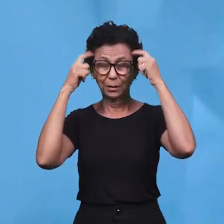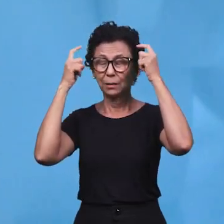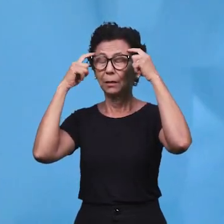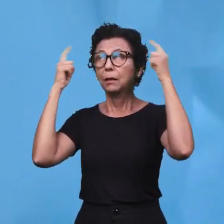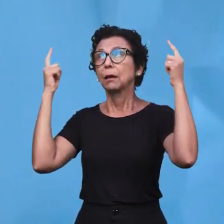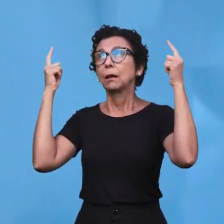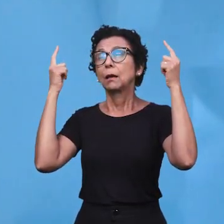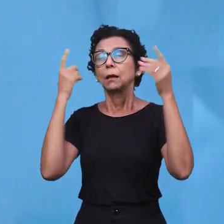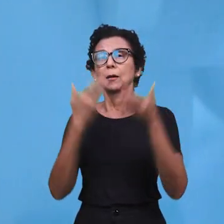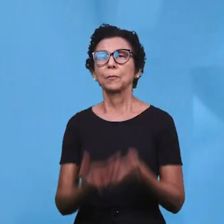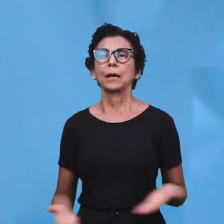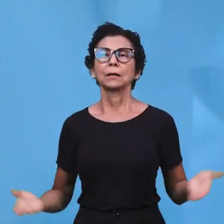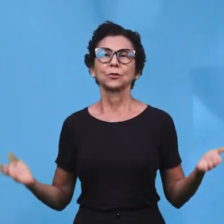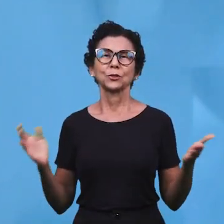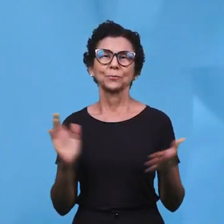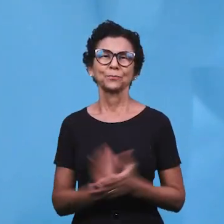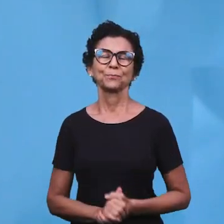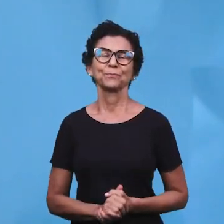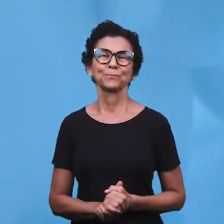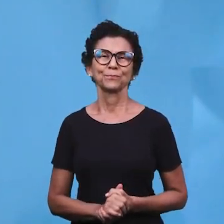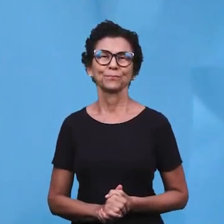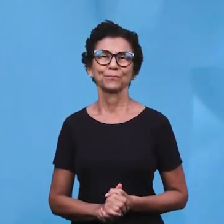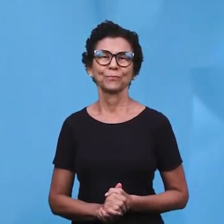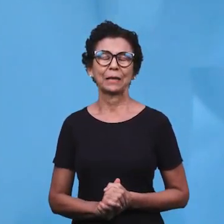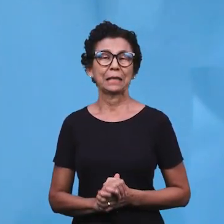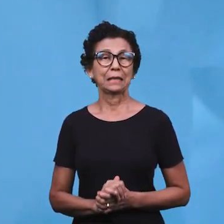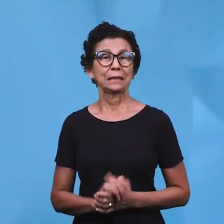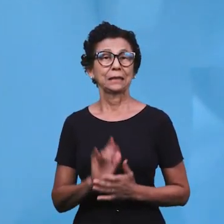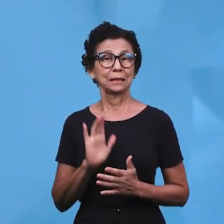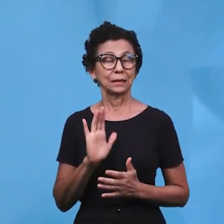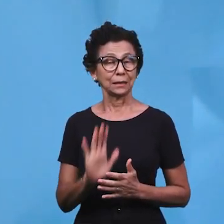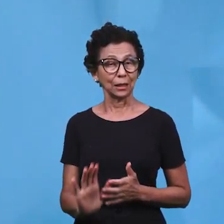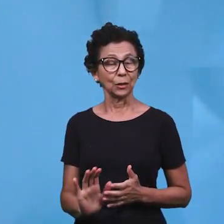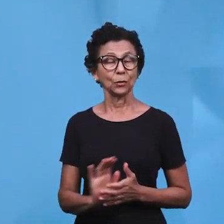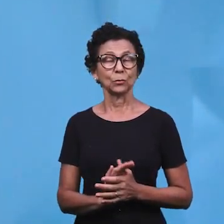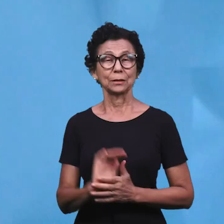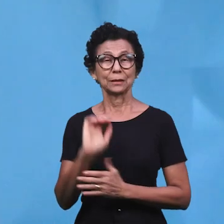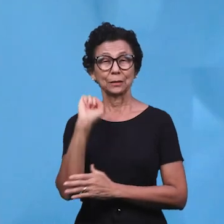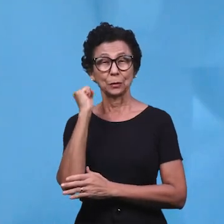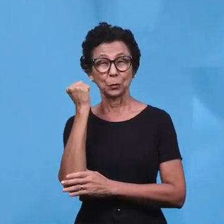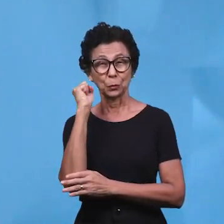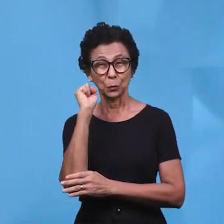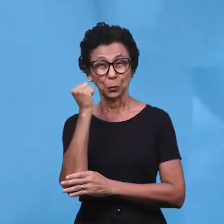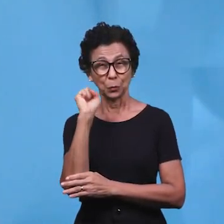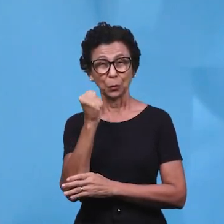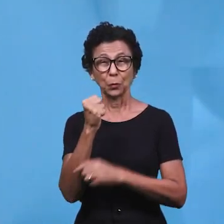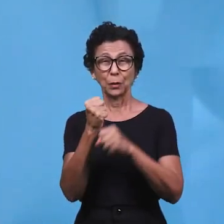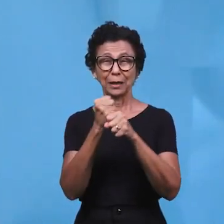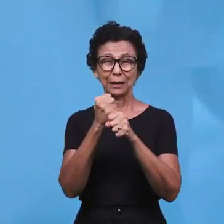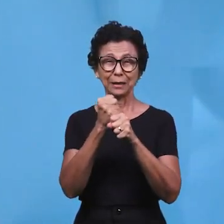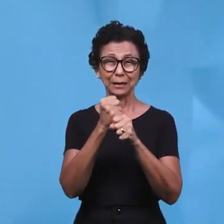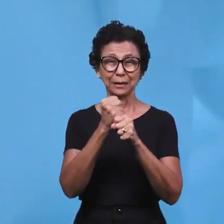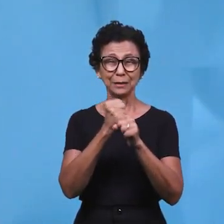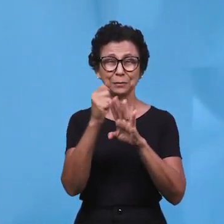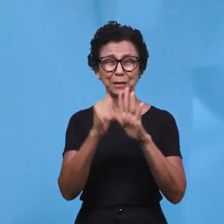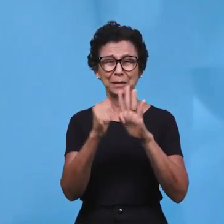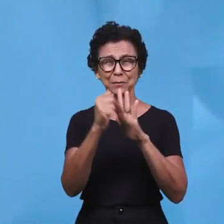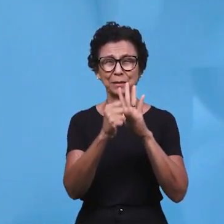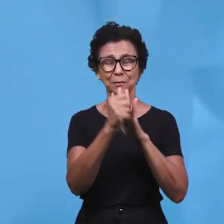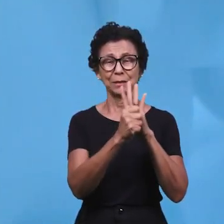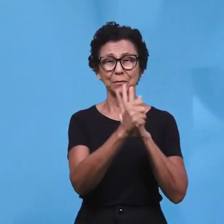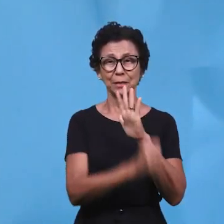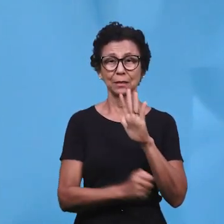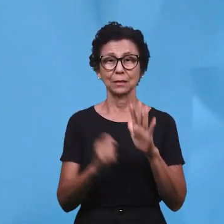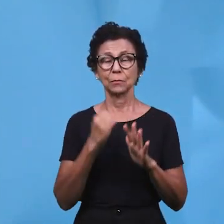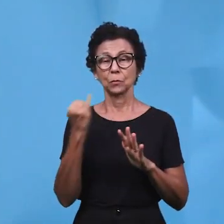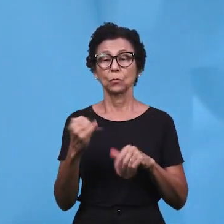rumina e não consegue o sono. Então sim. é muito importante nesses casos crônicos, de anos, de meses, que seja avaliado por